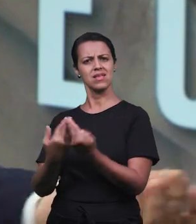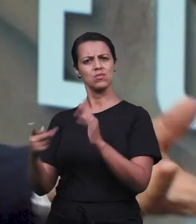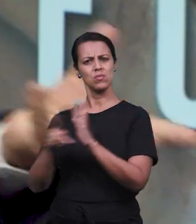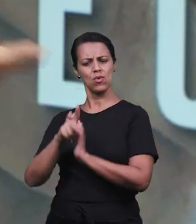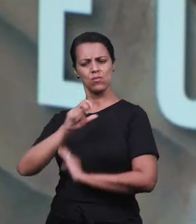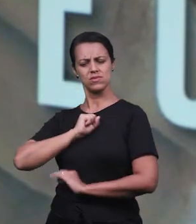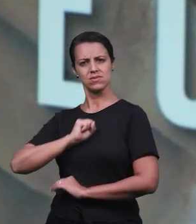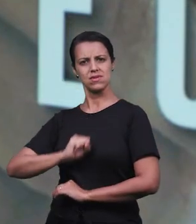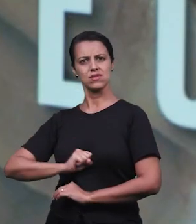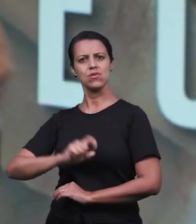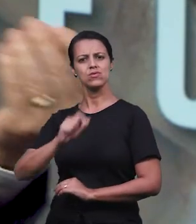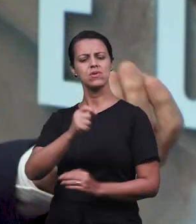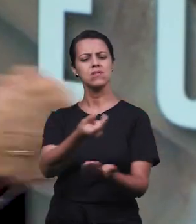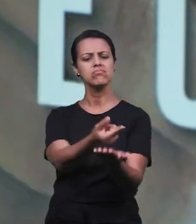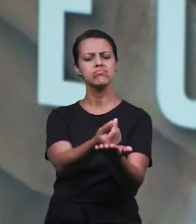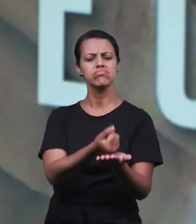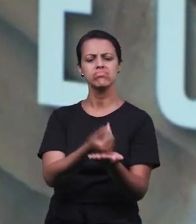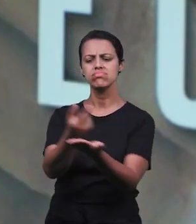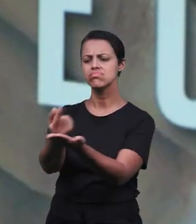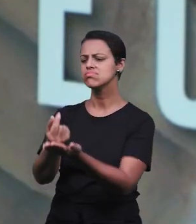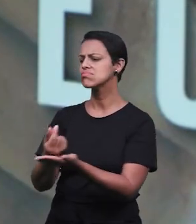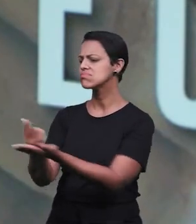de todas as outras tribos.